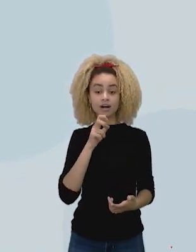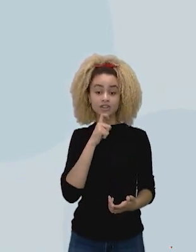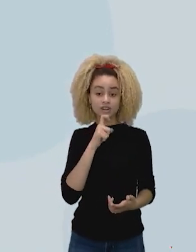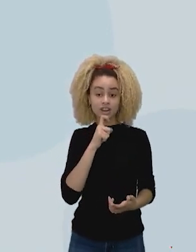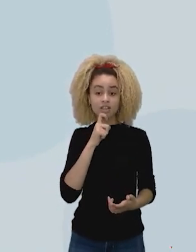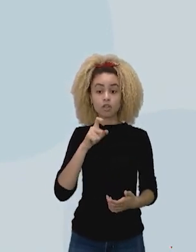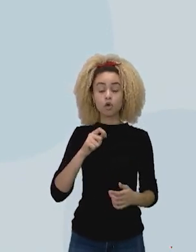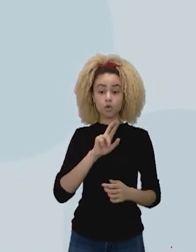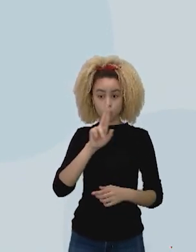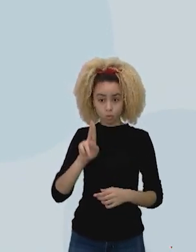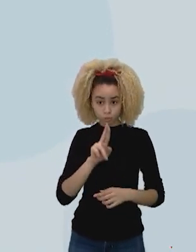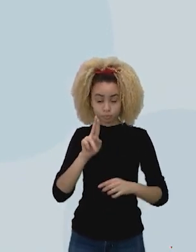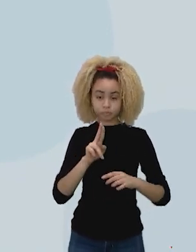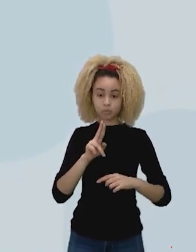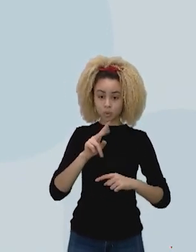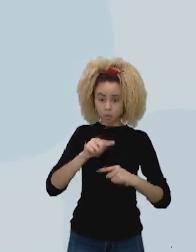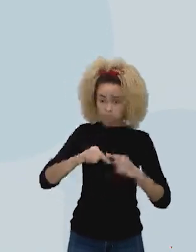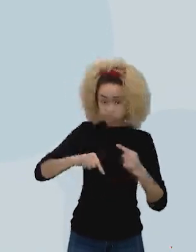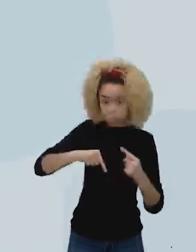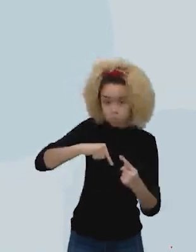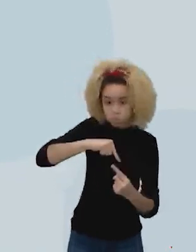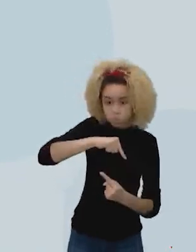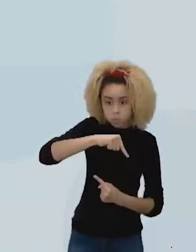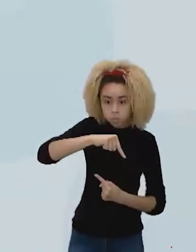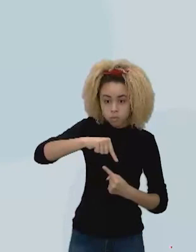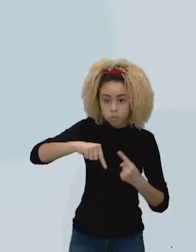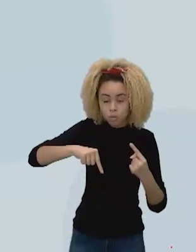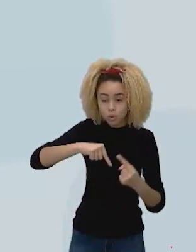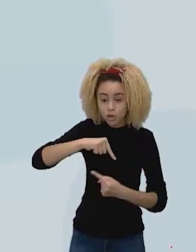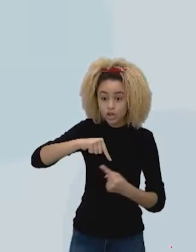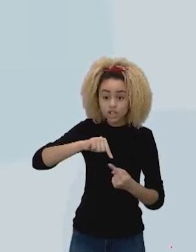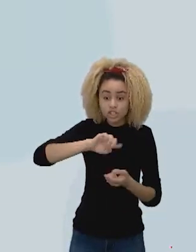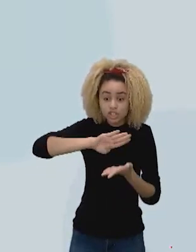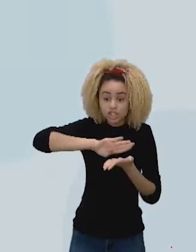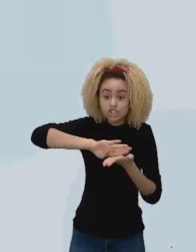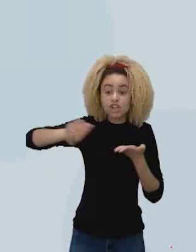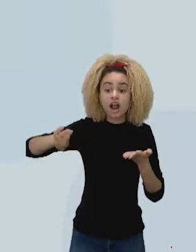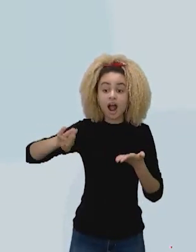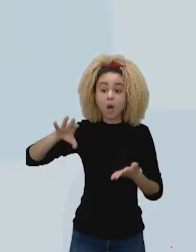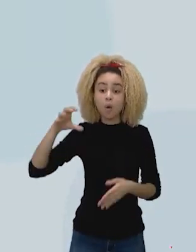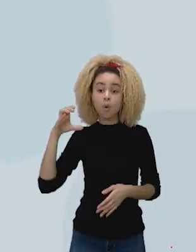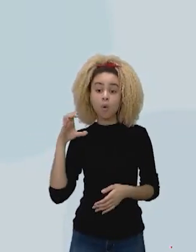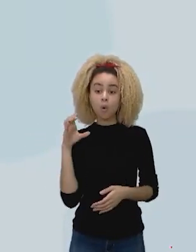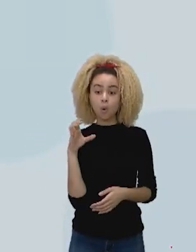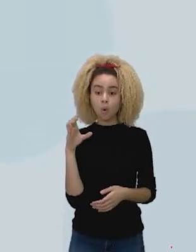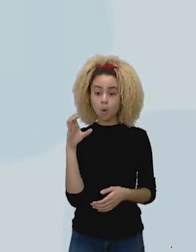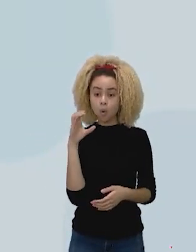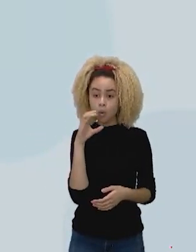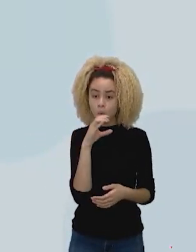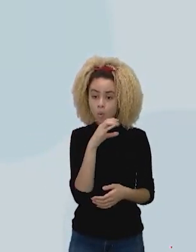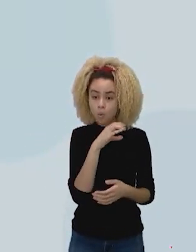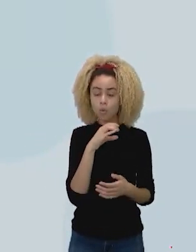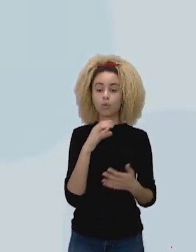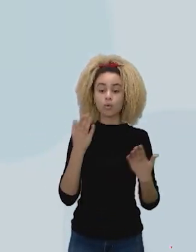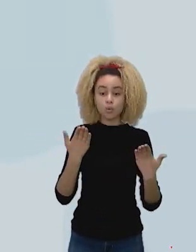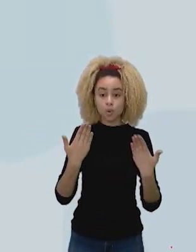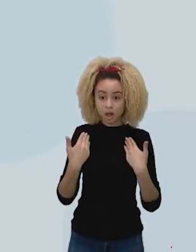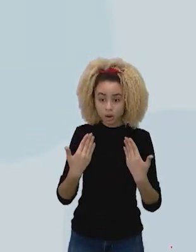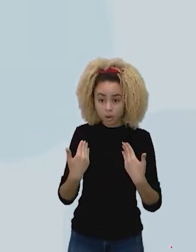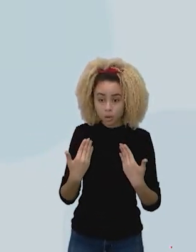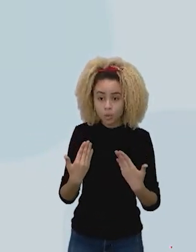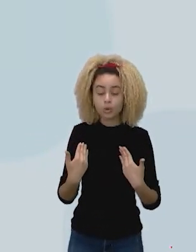motor para fazer esse serviço de retirar o calor do ambiente, né? Trazendo